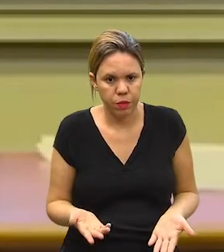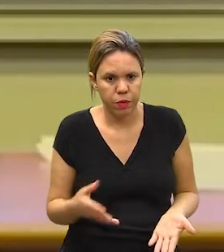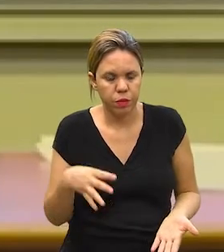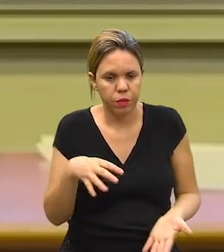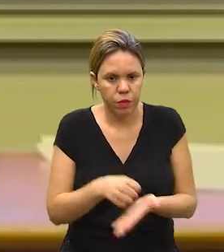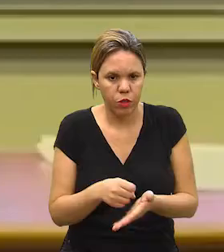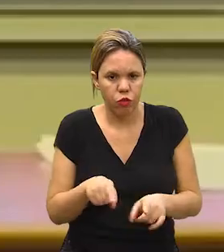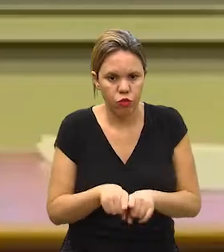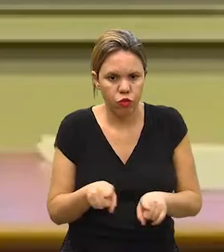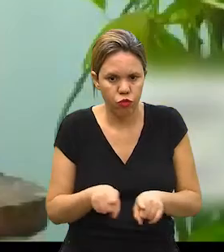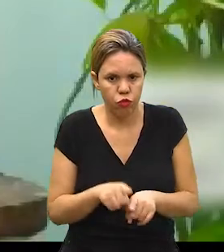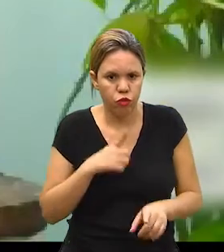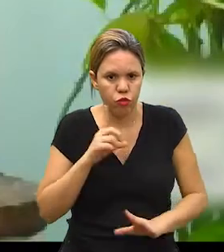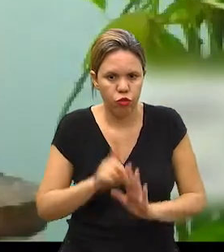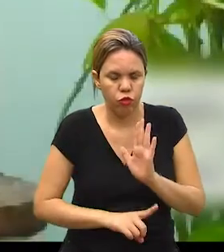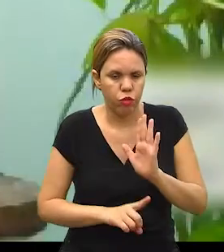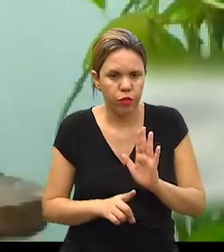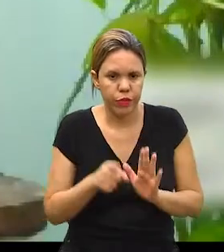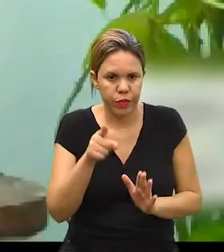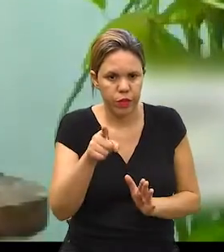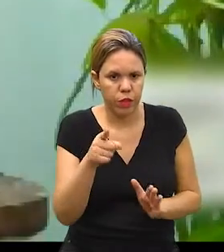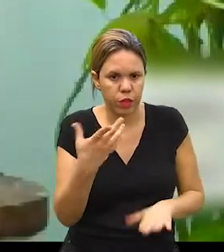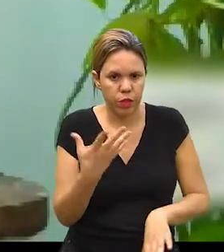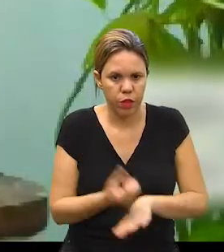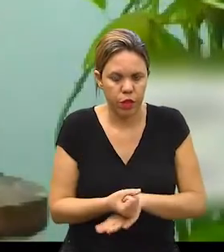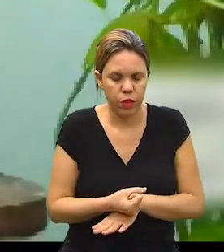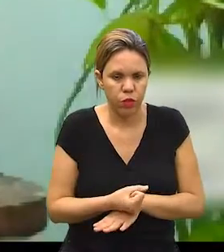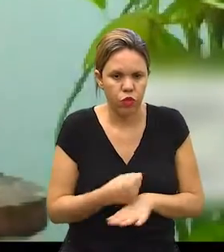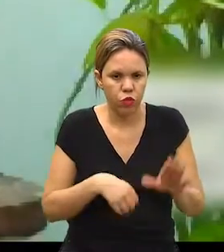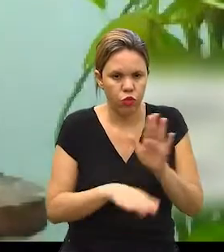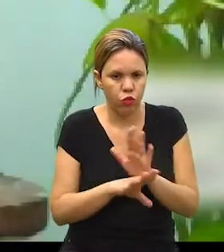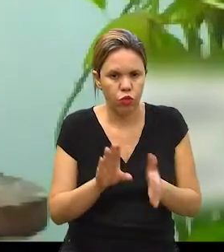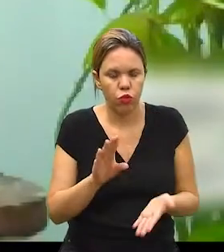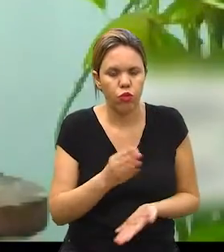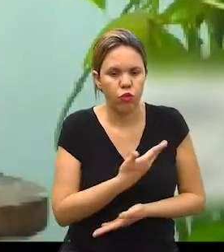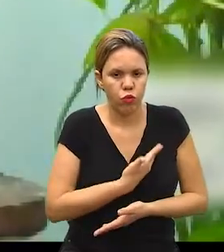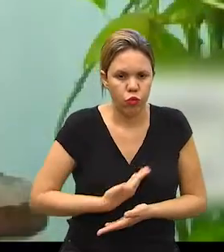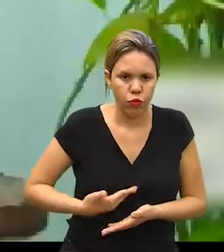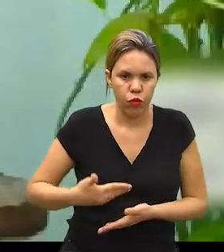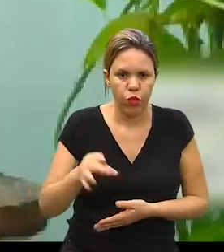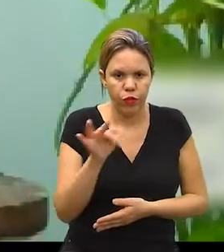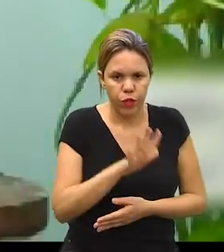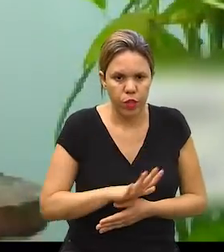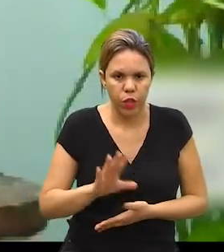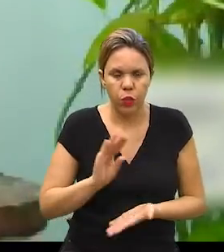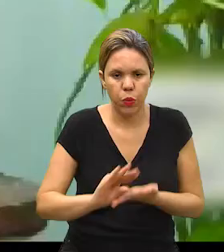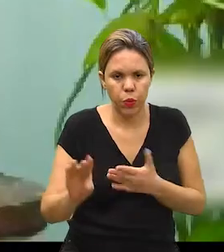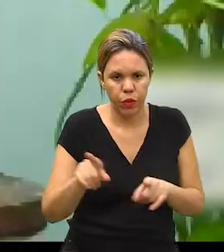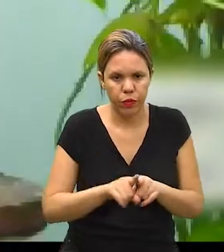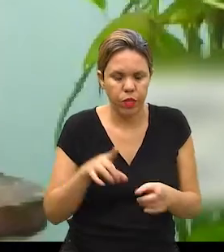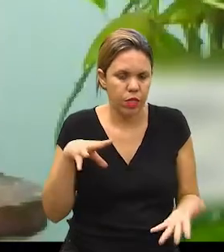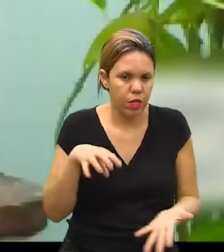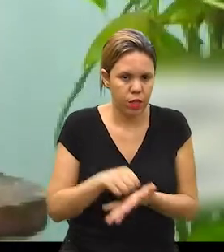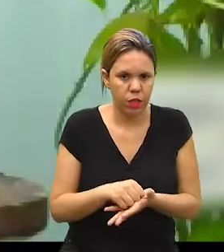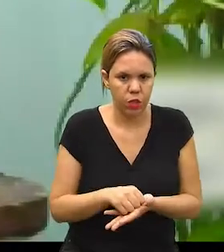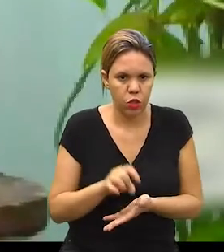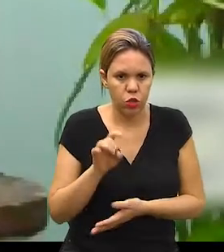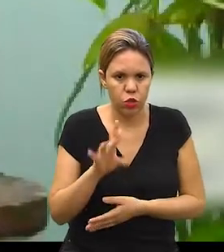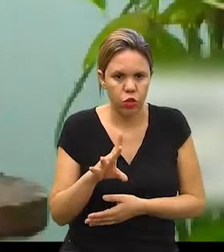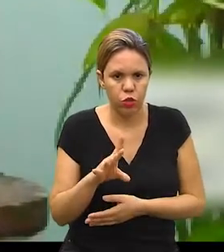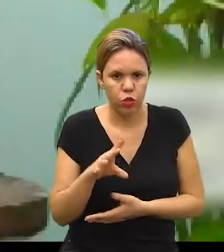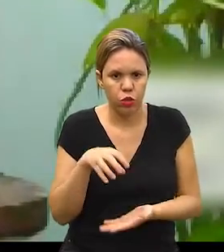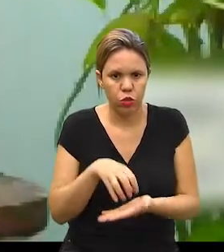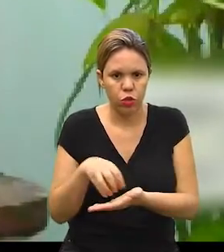saque a que terão direito. Para receber auxílio emergencial do governo federal, é necessário que faça o cadastro somente